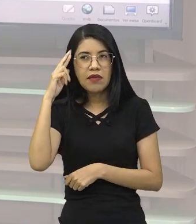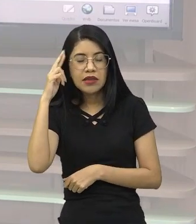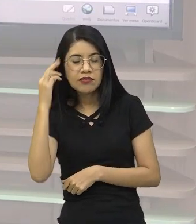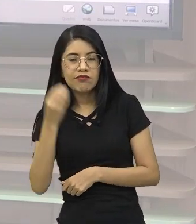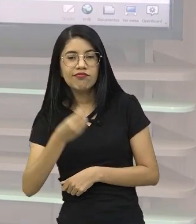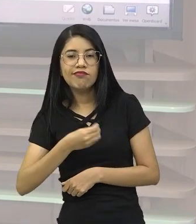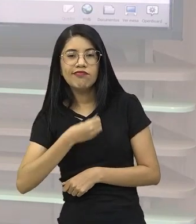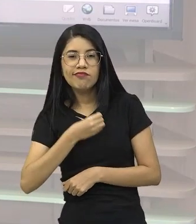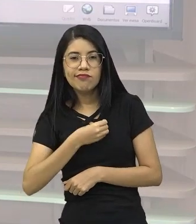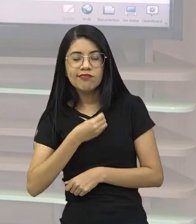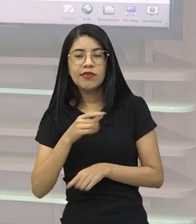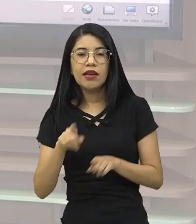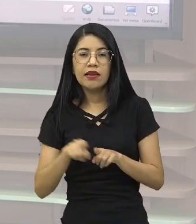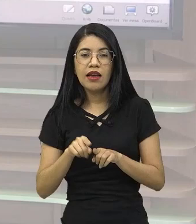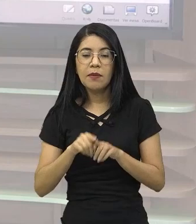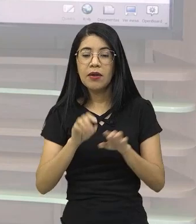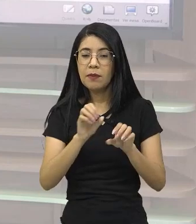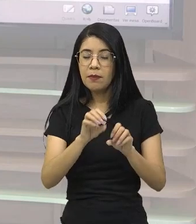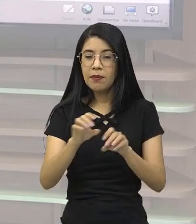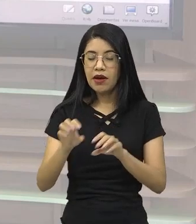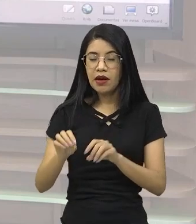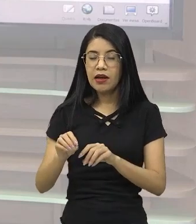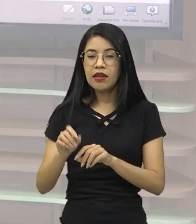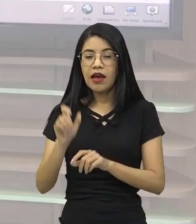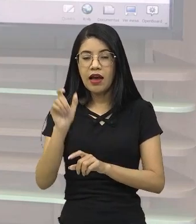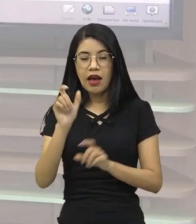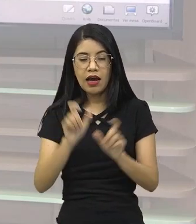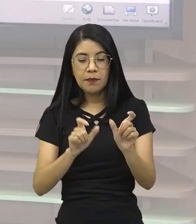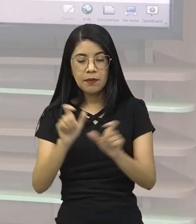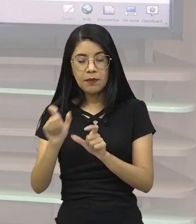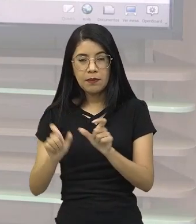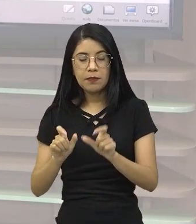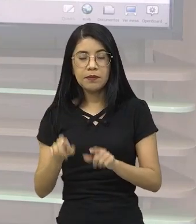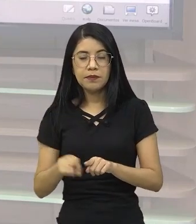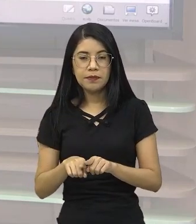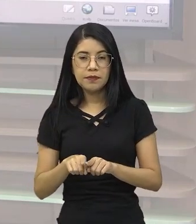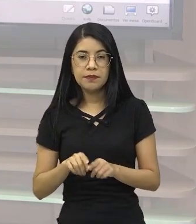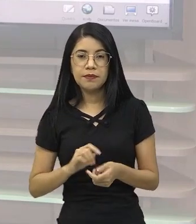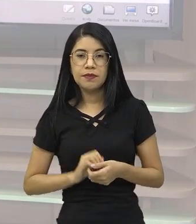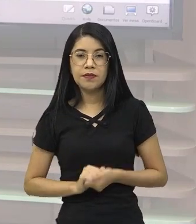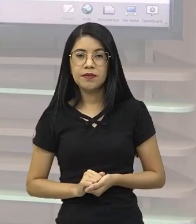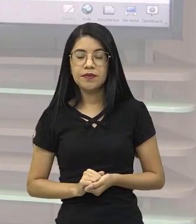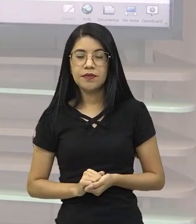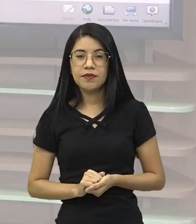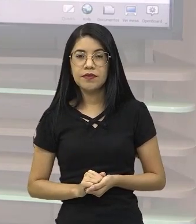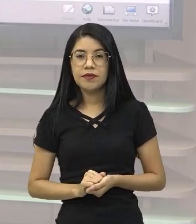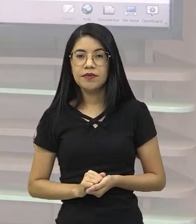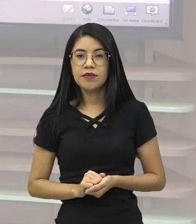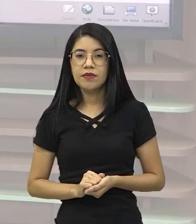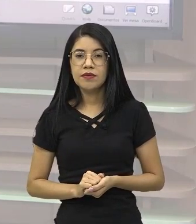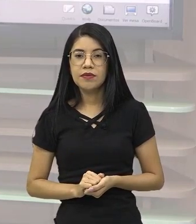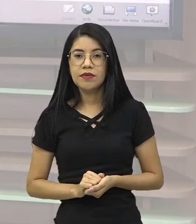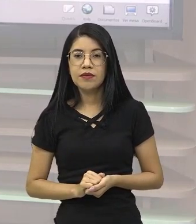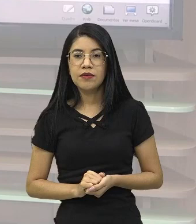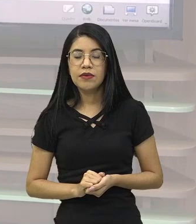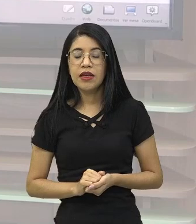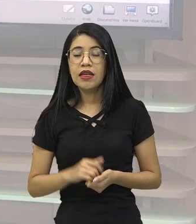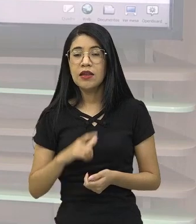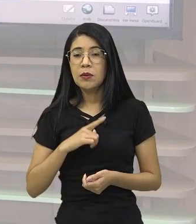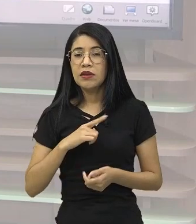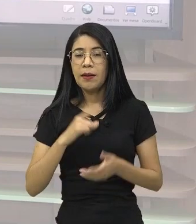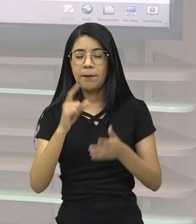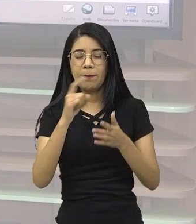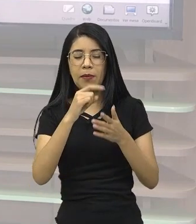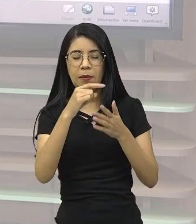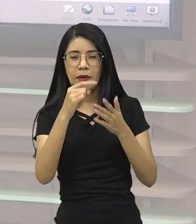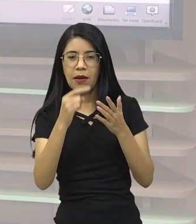para educar o ser humano. Então, a fábula, ela vai apresentar os elementos estruturais